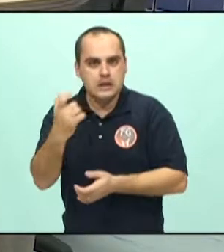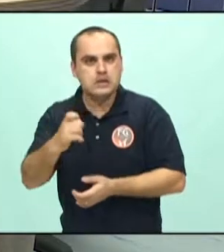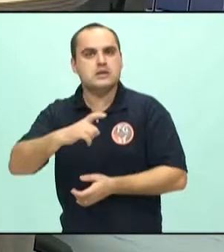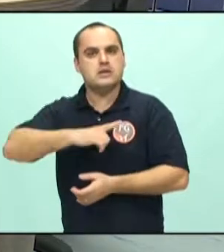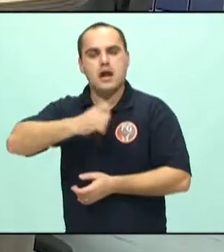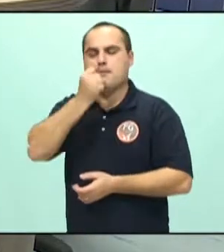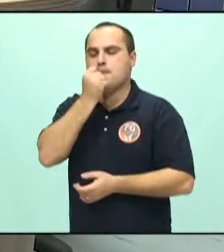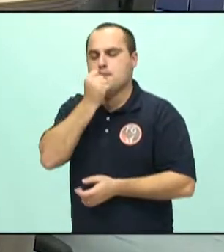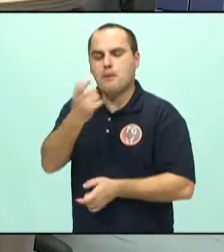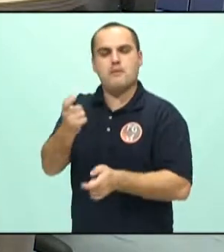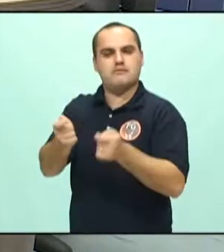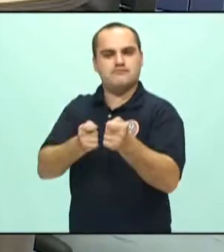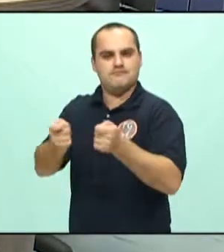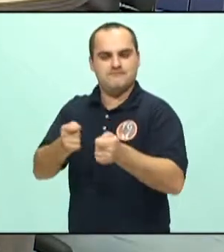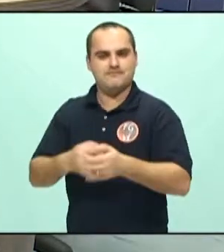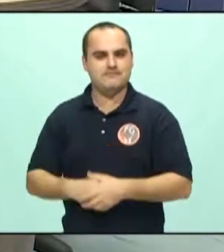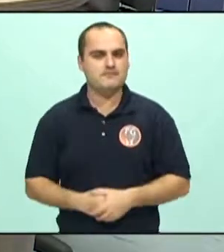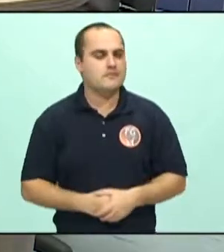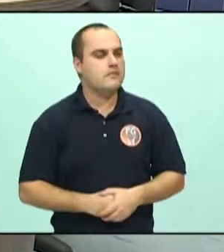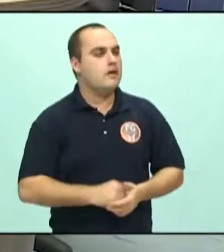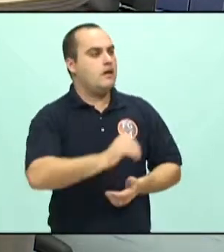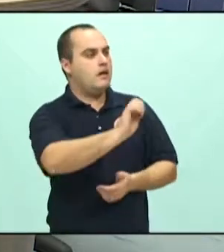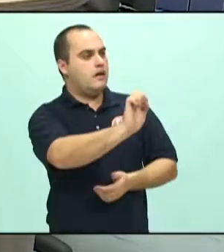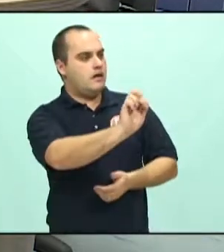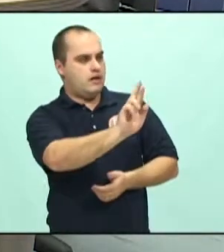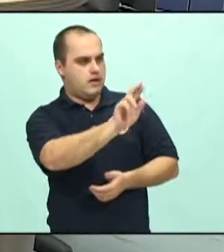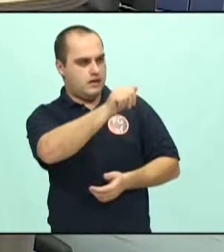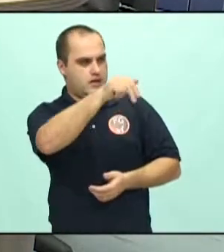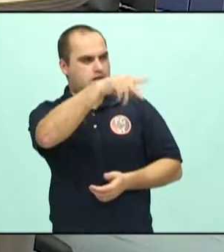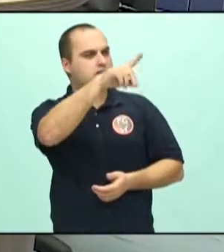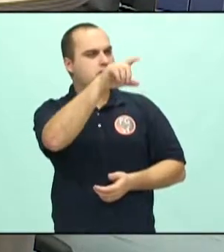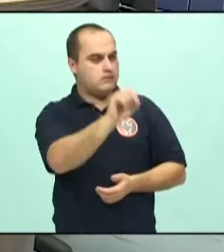Você, Hernando, colocou no bloco anterior alguns marcos que